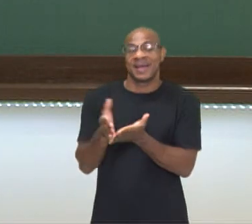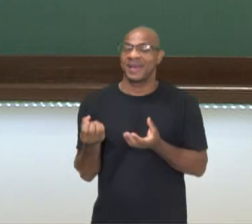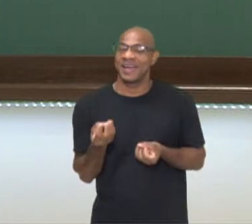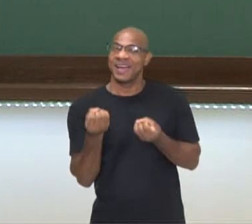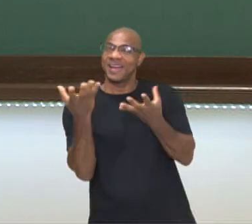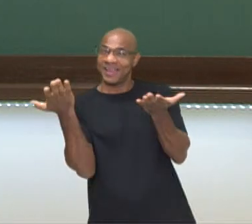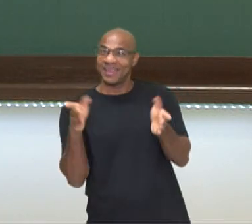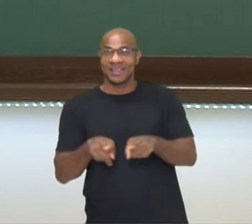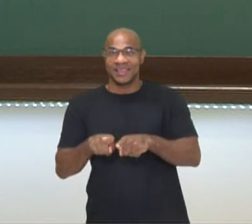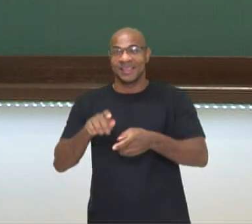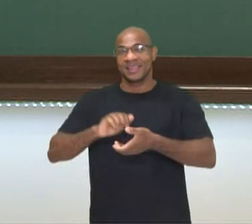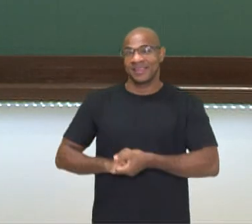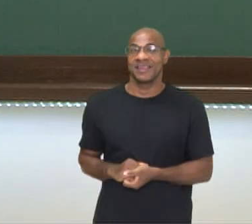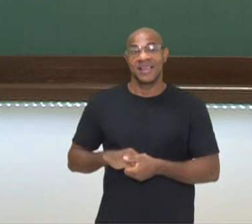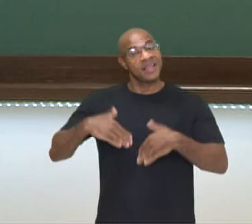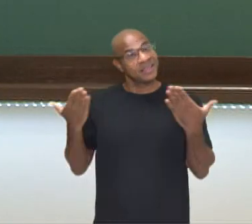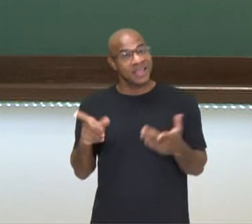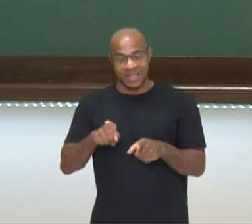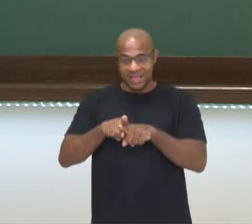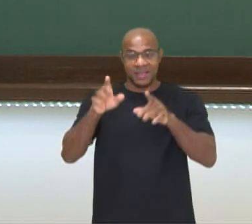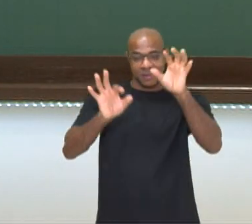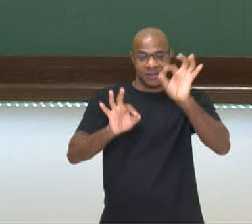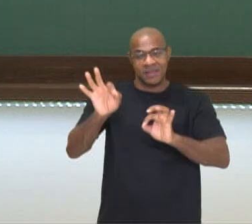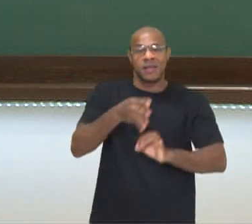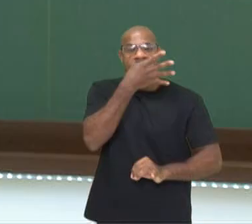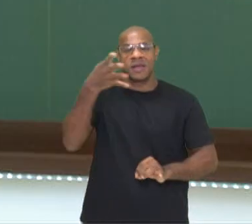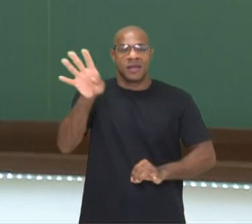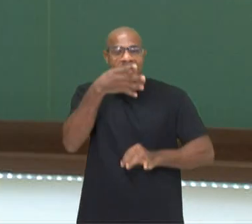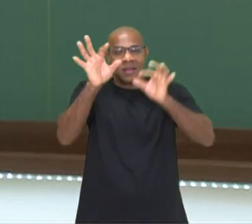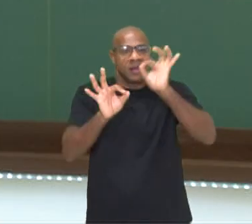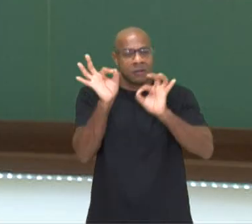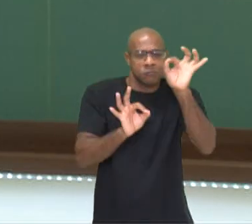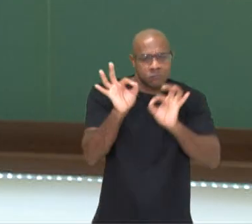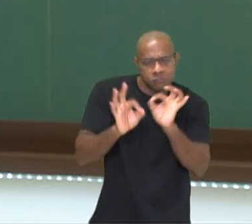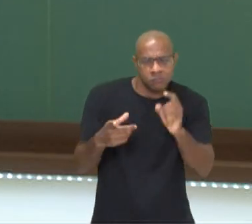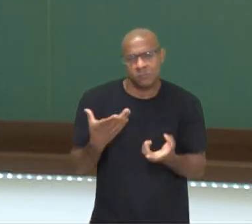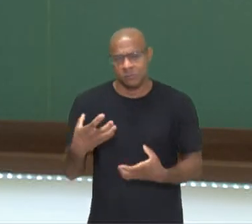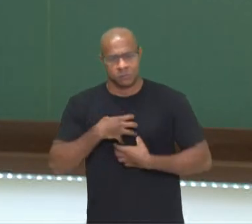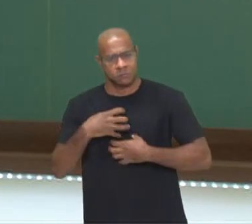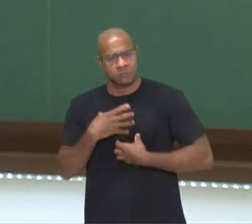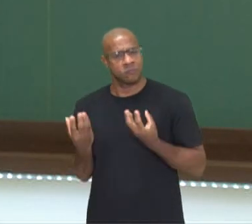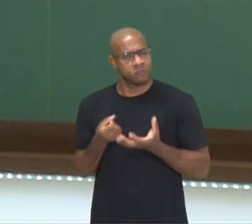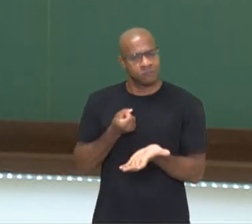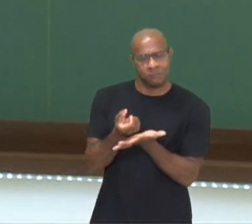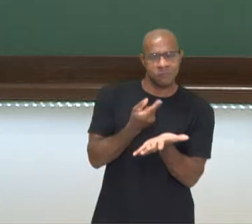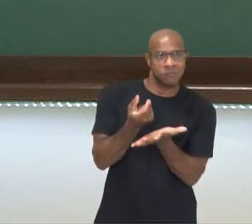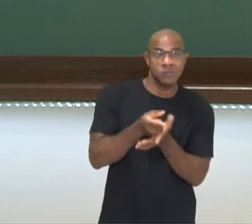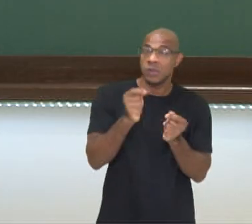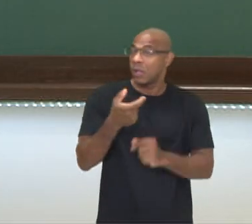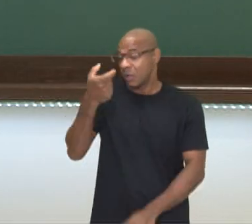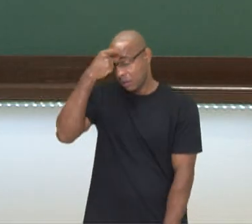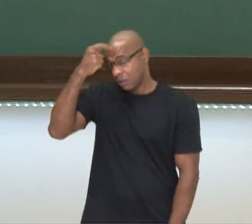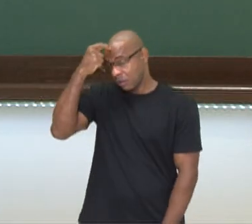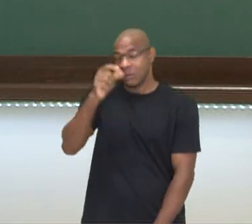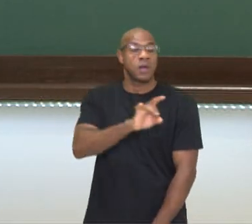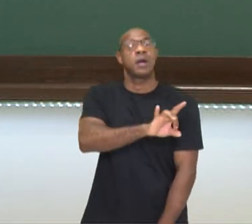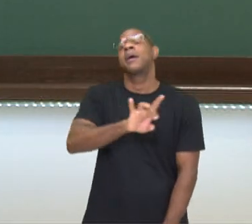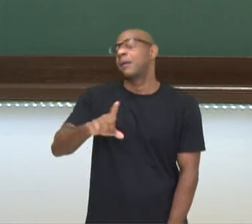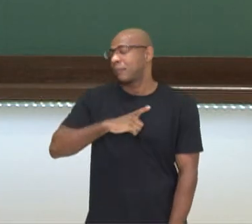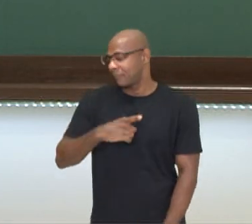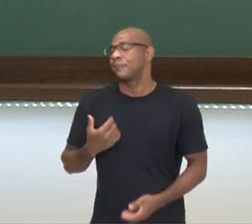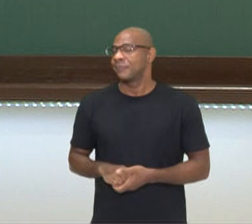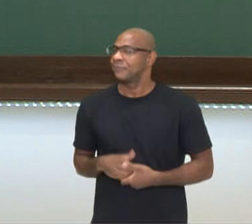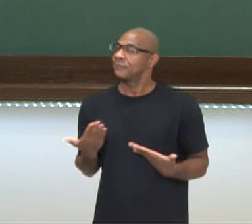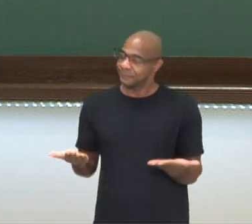a viagem. Esse planejamento fez perceber que o que define a nossa forma de consumo é a consciência no consumo. Então, olha